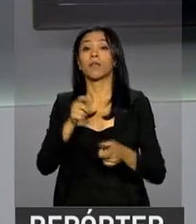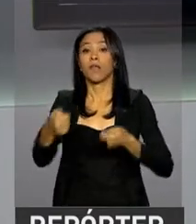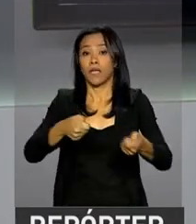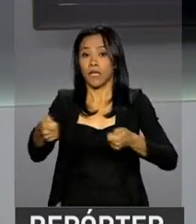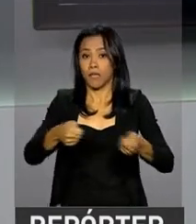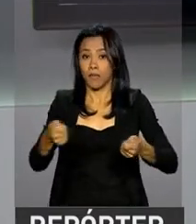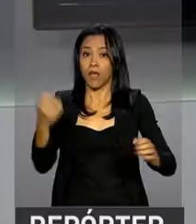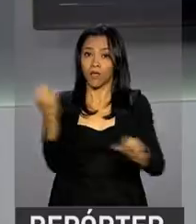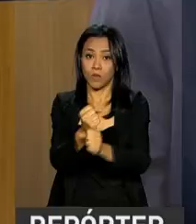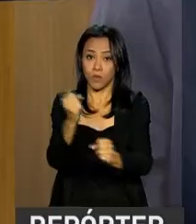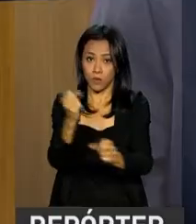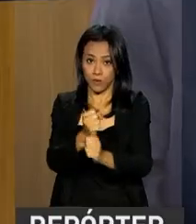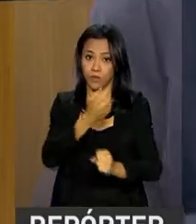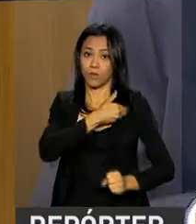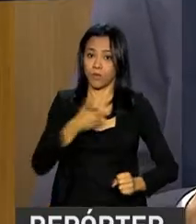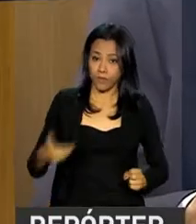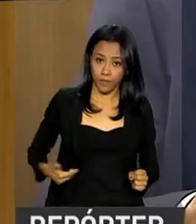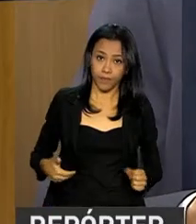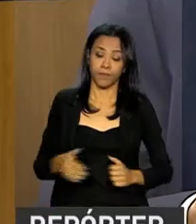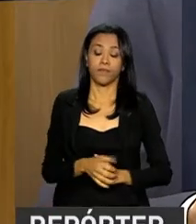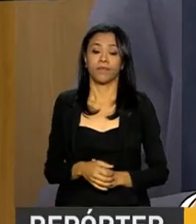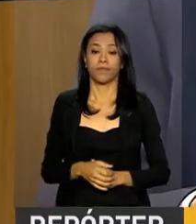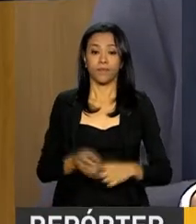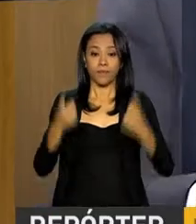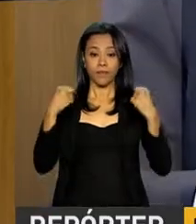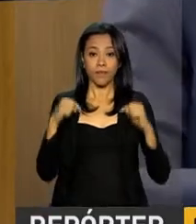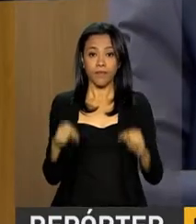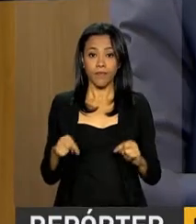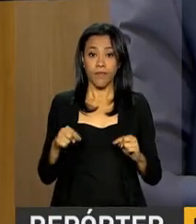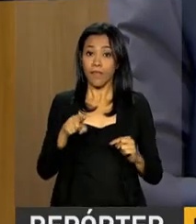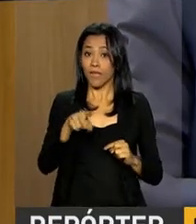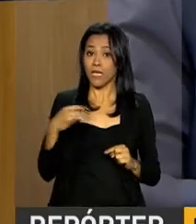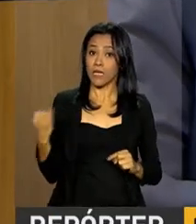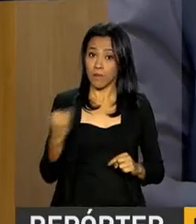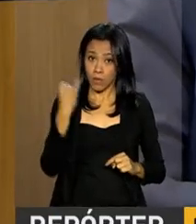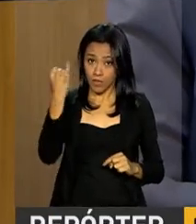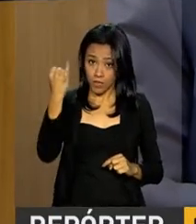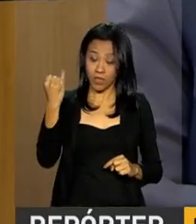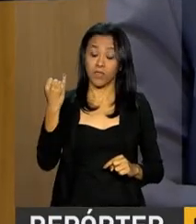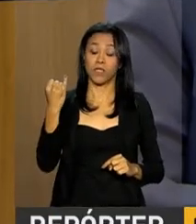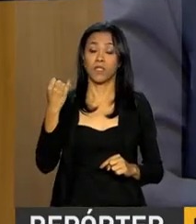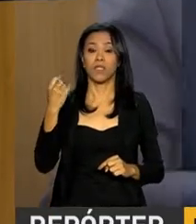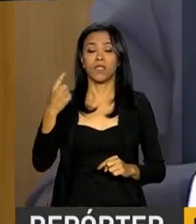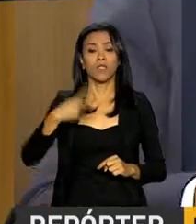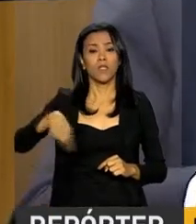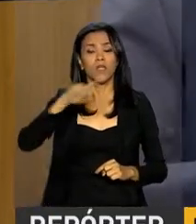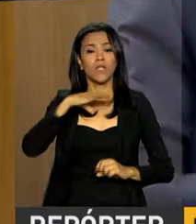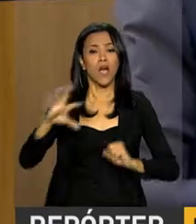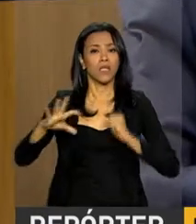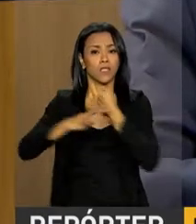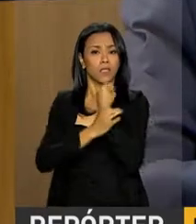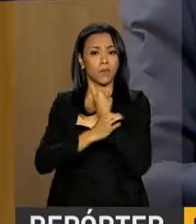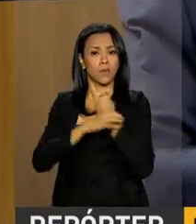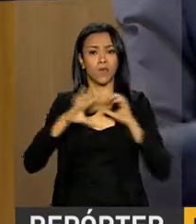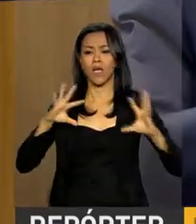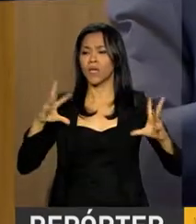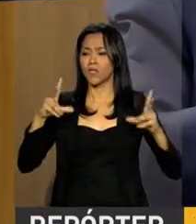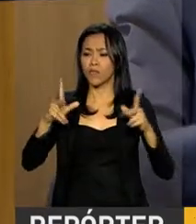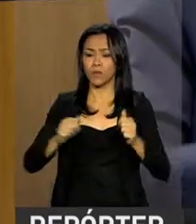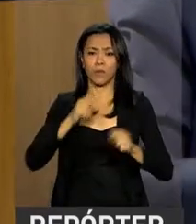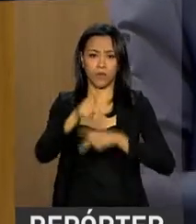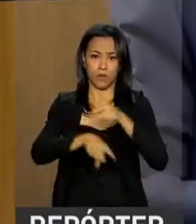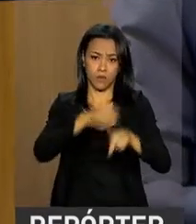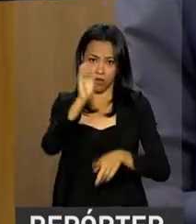país é importante que nós garantamos a todos os brasileiros possam garantir os brasileiros